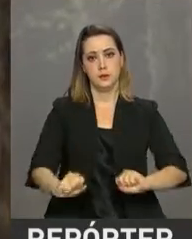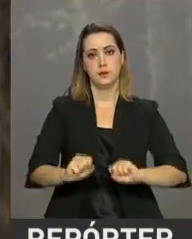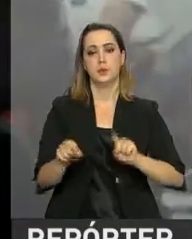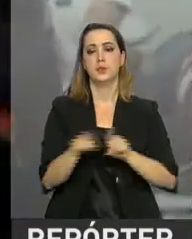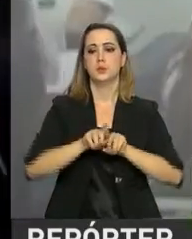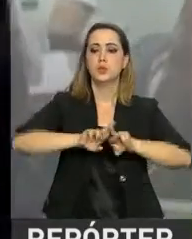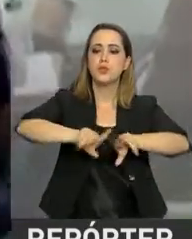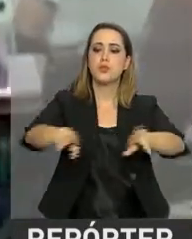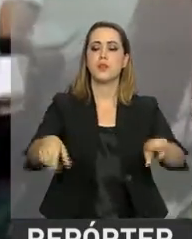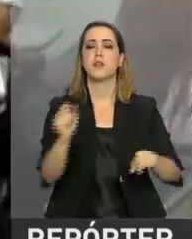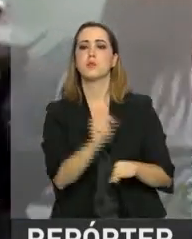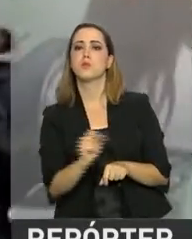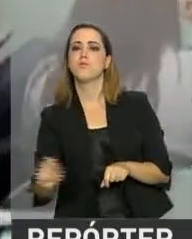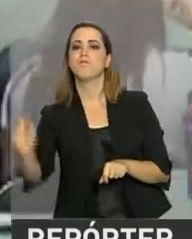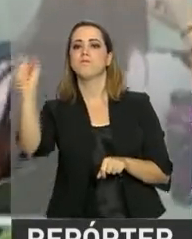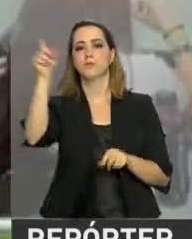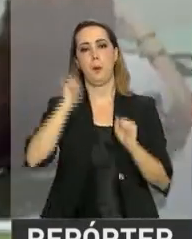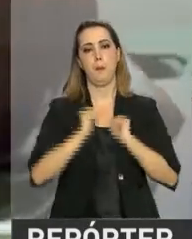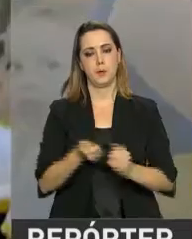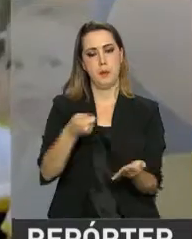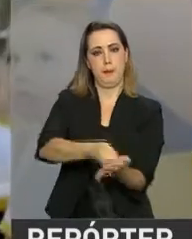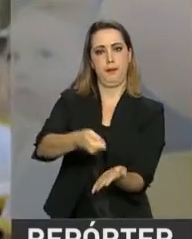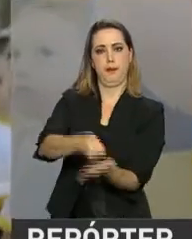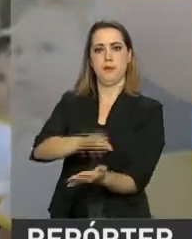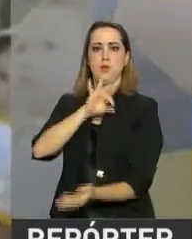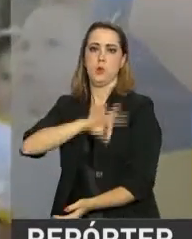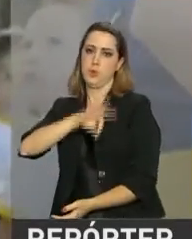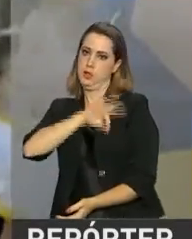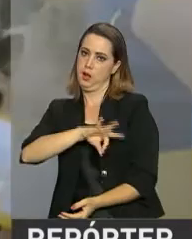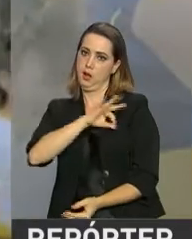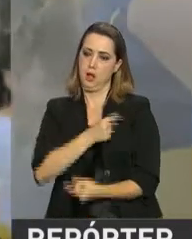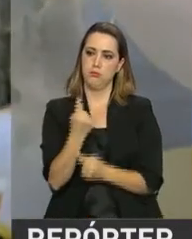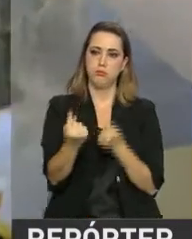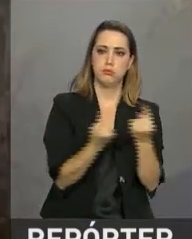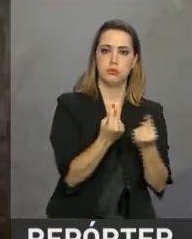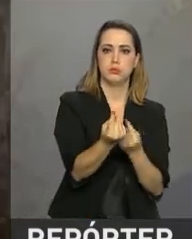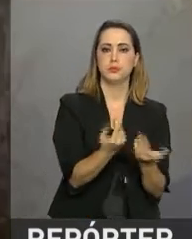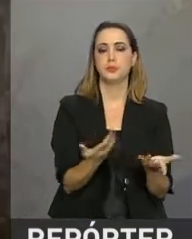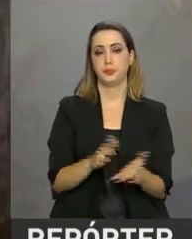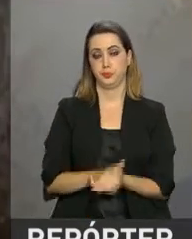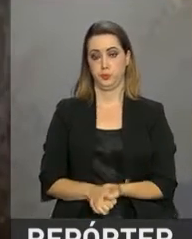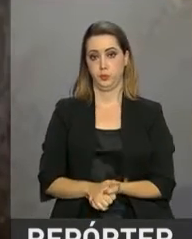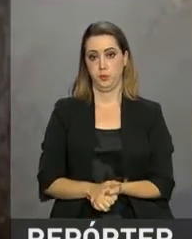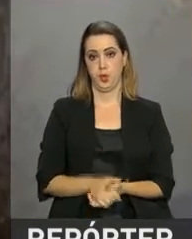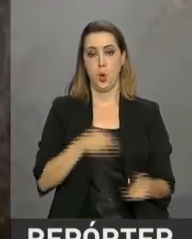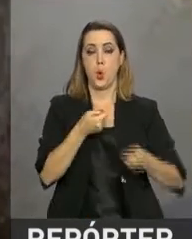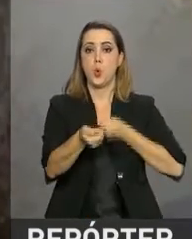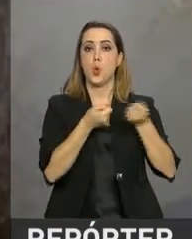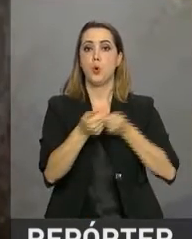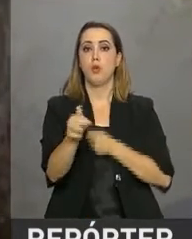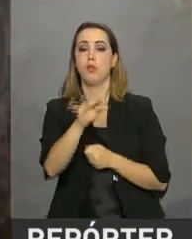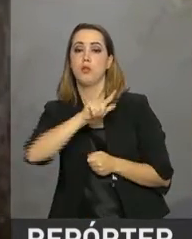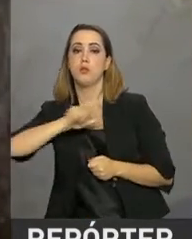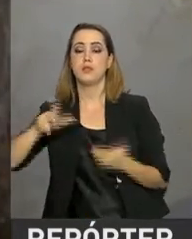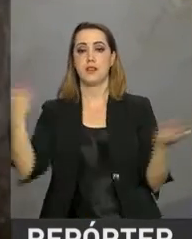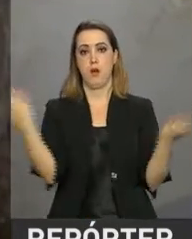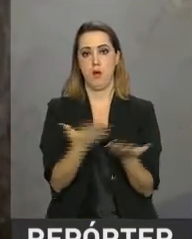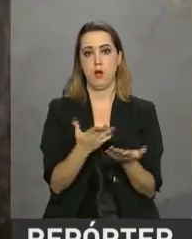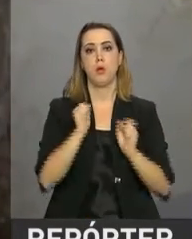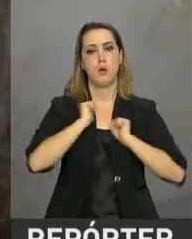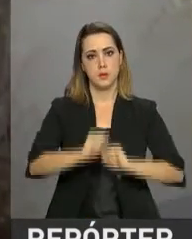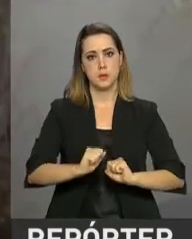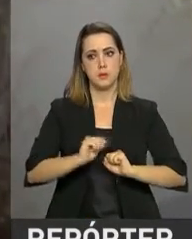muitos estados possam pagar o seu 13º, etc., e cumprir os seus compromissos de final de ano. Um ajuste fiscal agora vai garantir que no